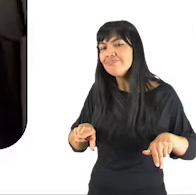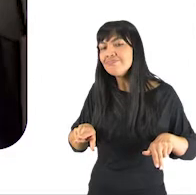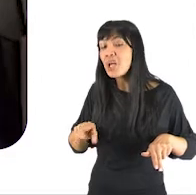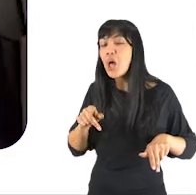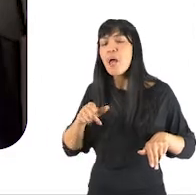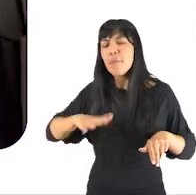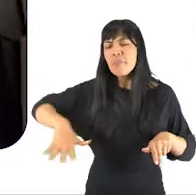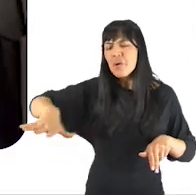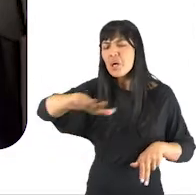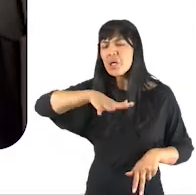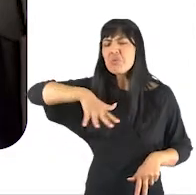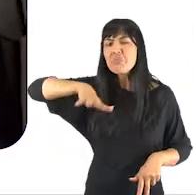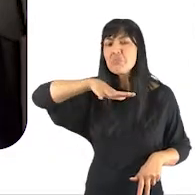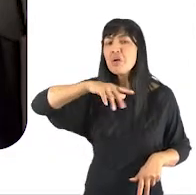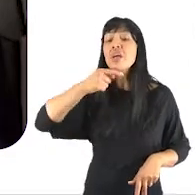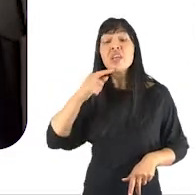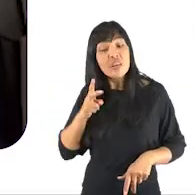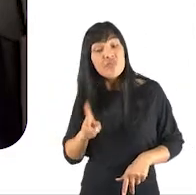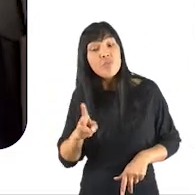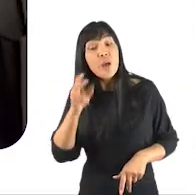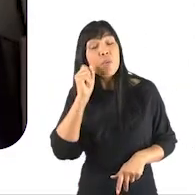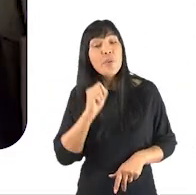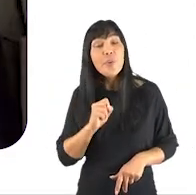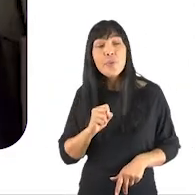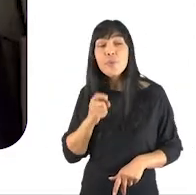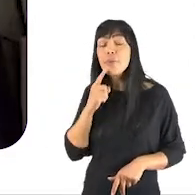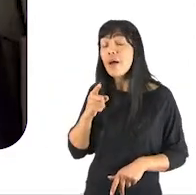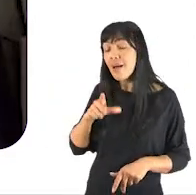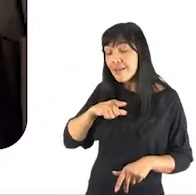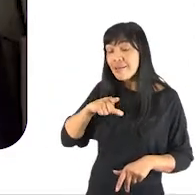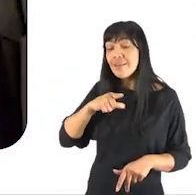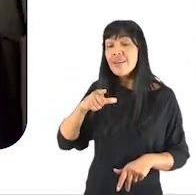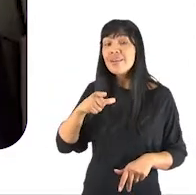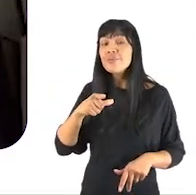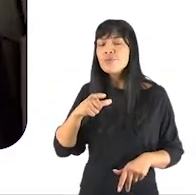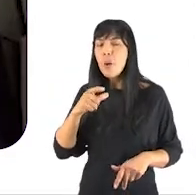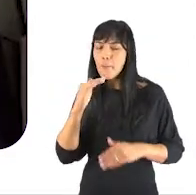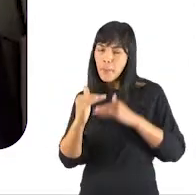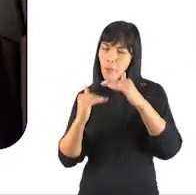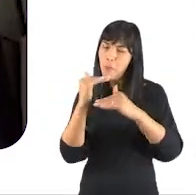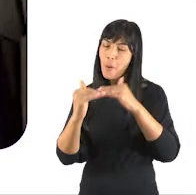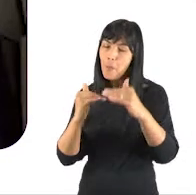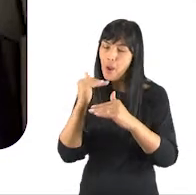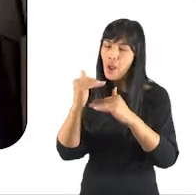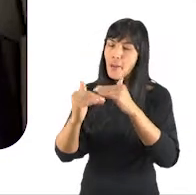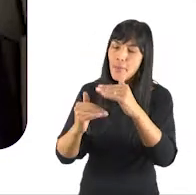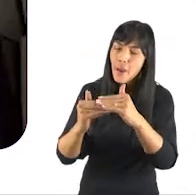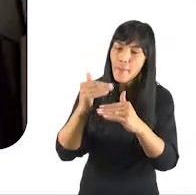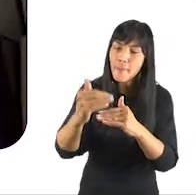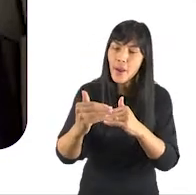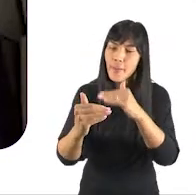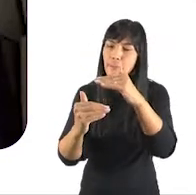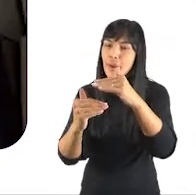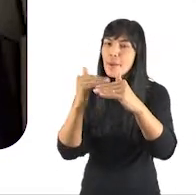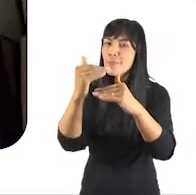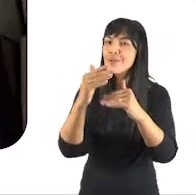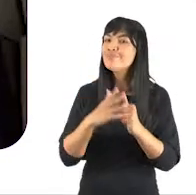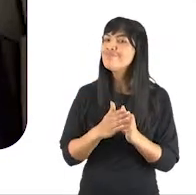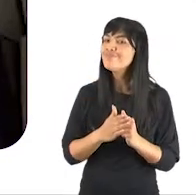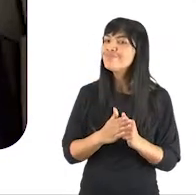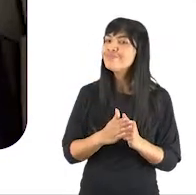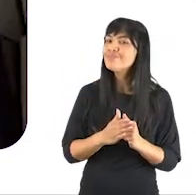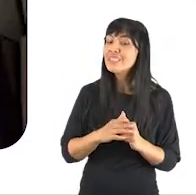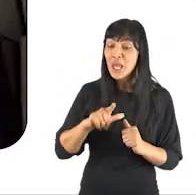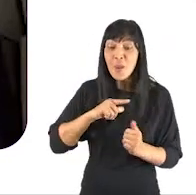diferentes dimensões e vai continuar, então, com a possibilidade de evoluir nesse caminho e se tornar perene, né?